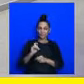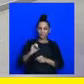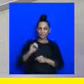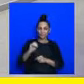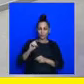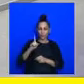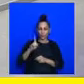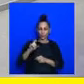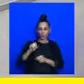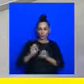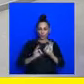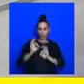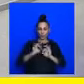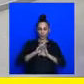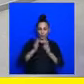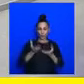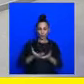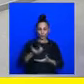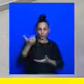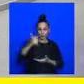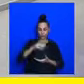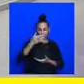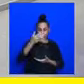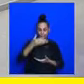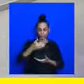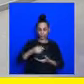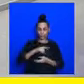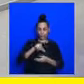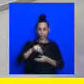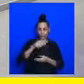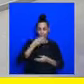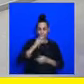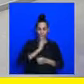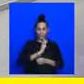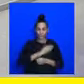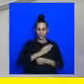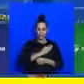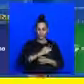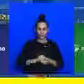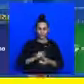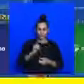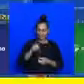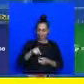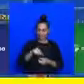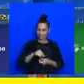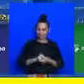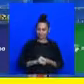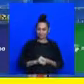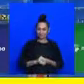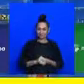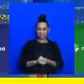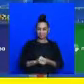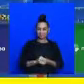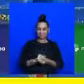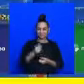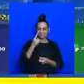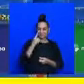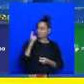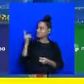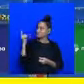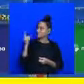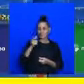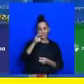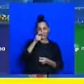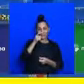Vamos recarregar o globo para fazer o sorteio do time do coração. É! Olha aí no fundo, você já